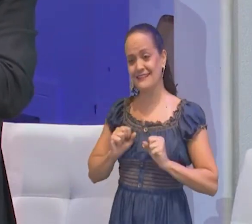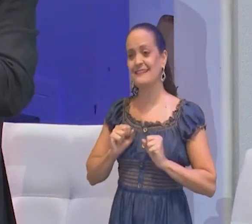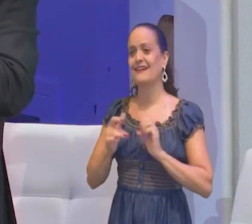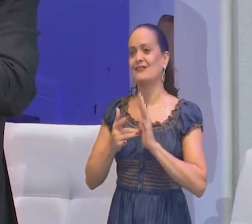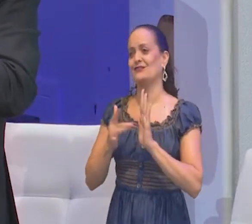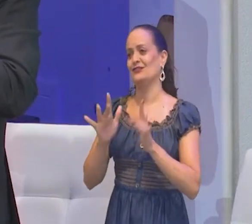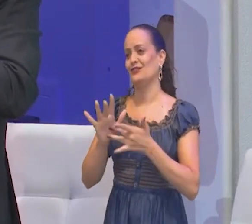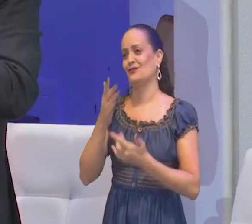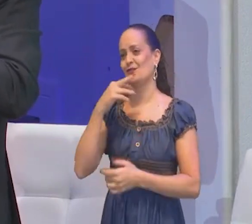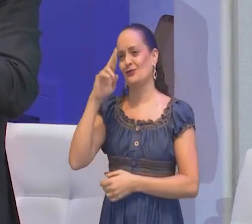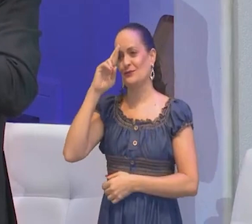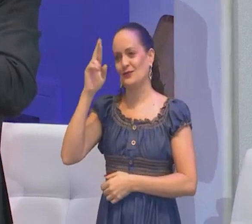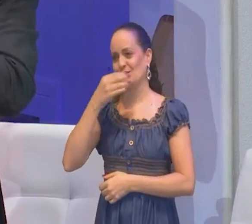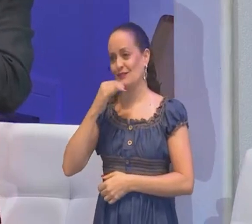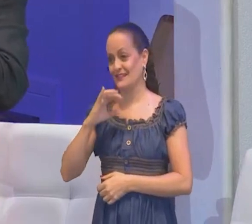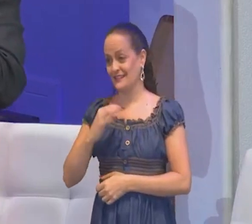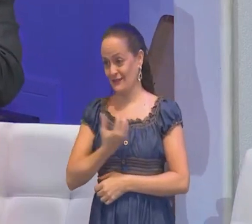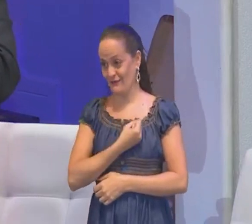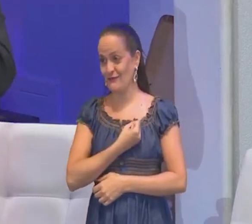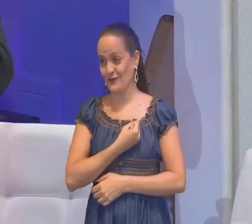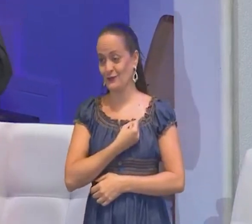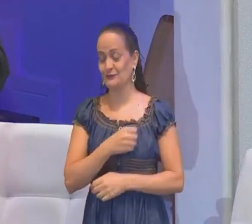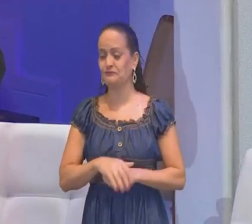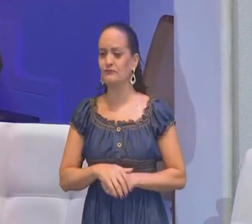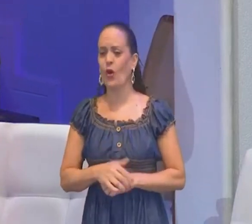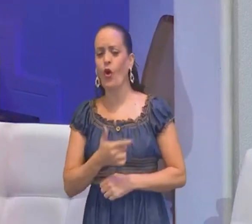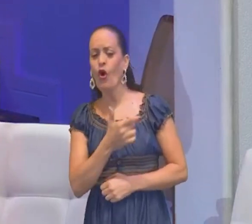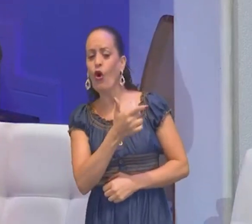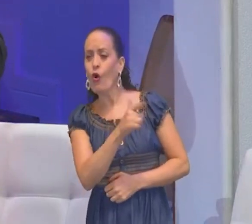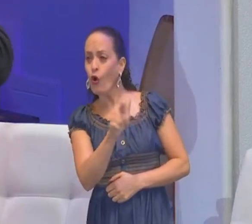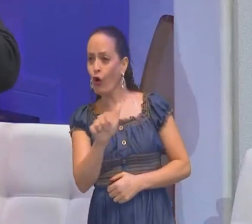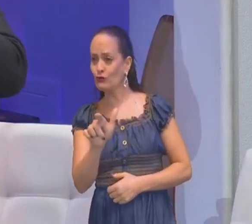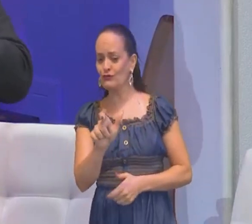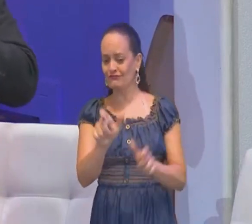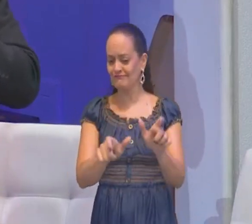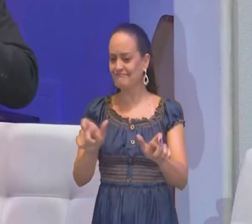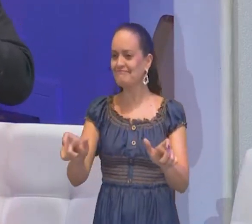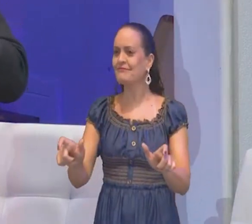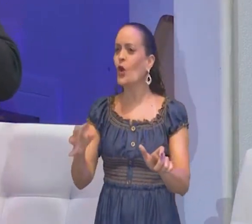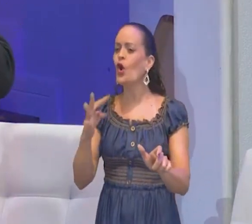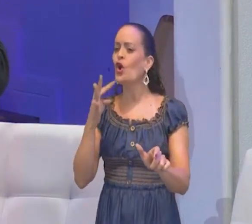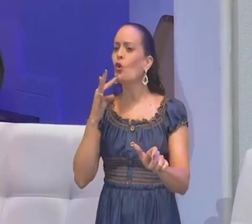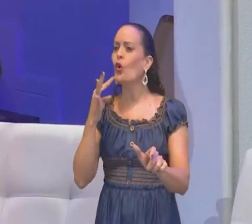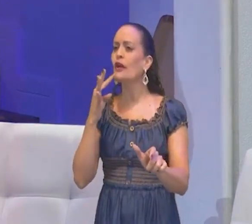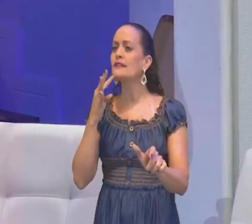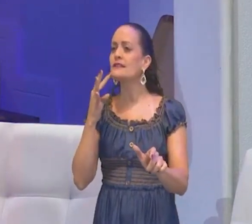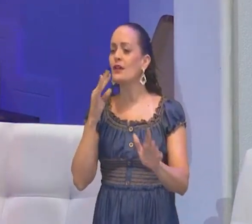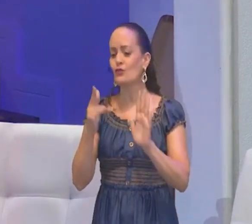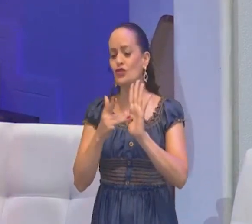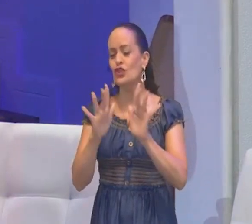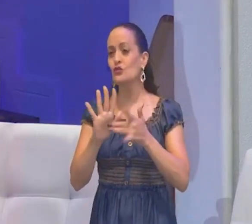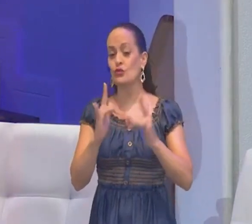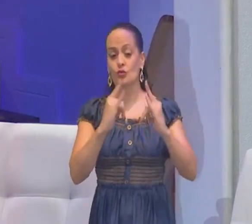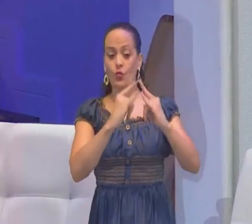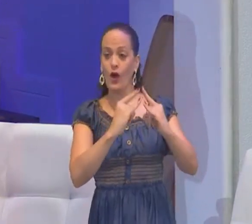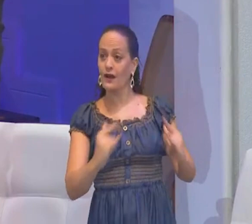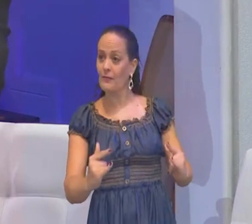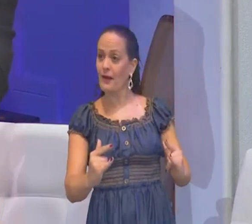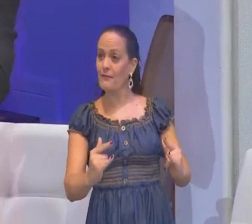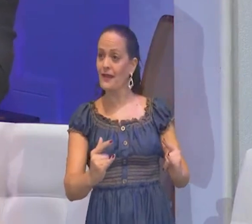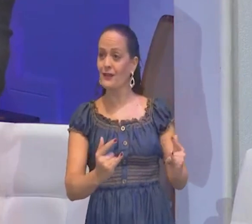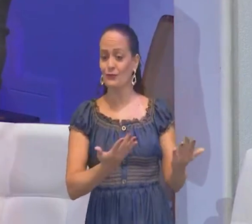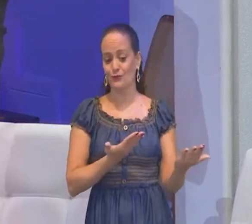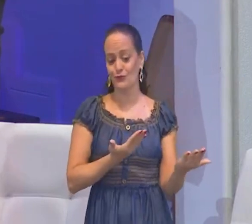Senhor e como seu Salvador. Outros ainda conheceram Jesus num dos acampamentos da juventude, da